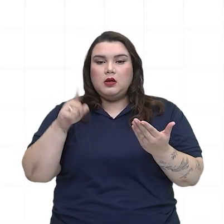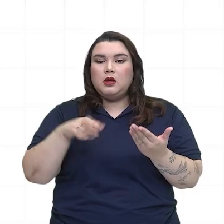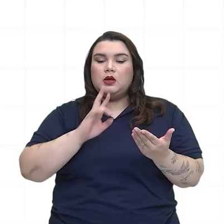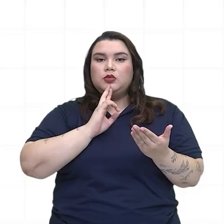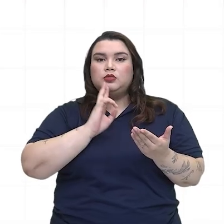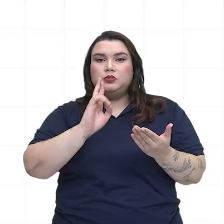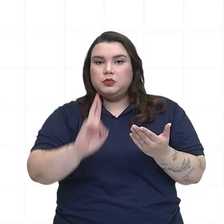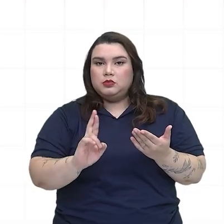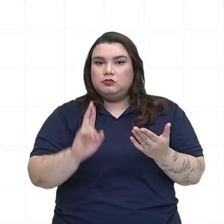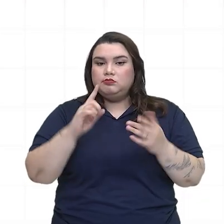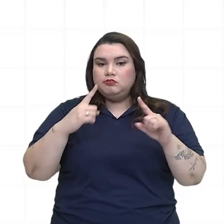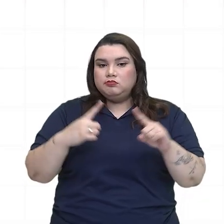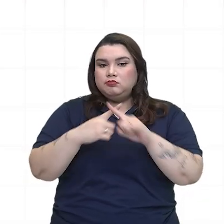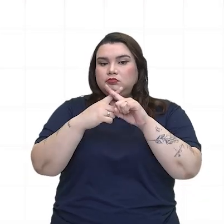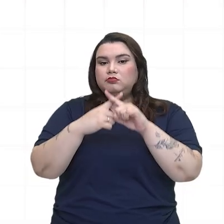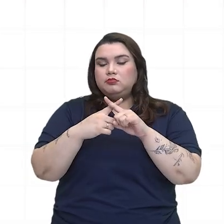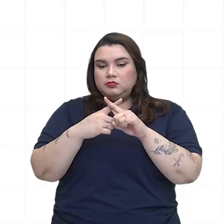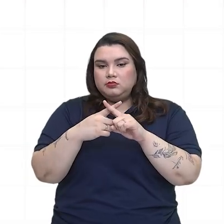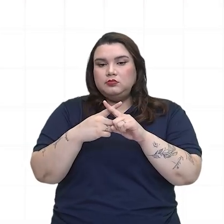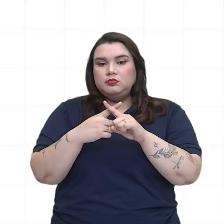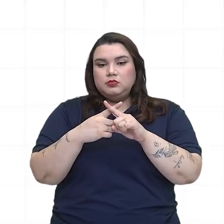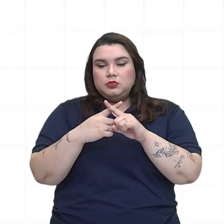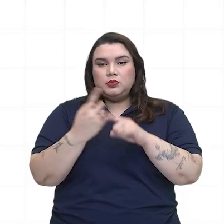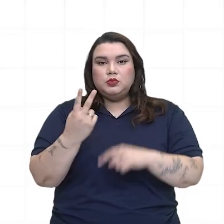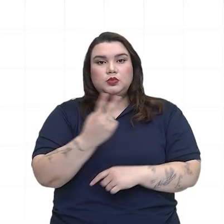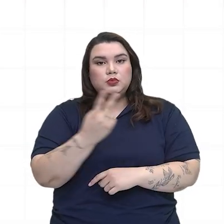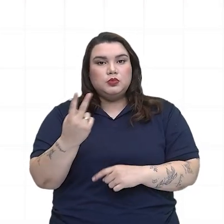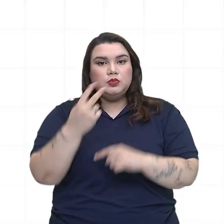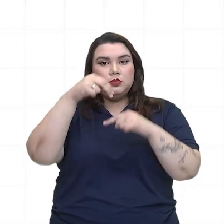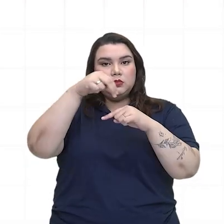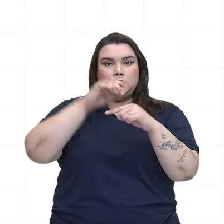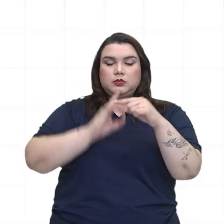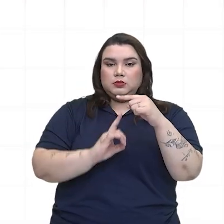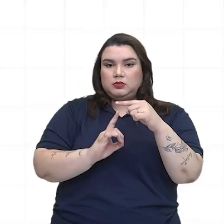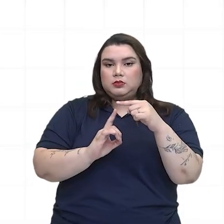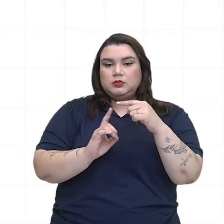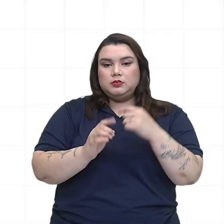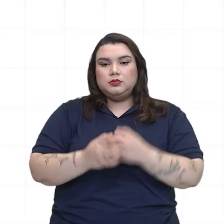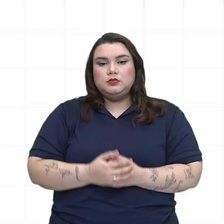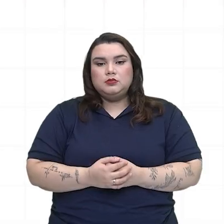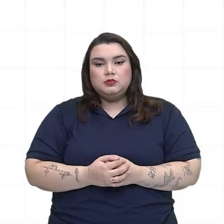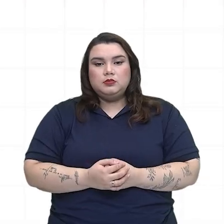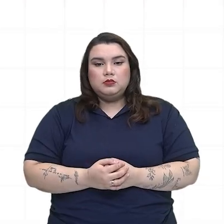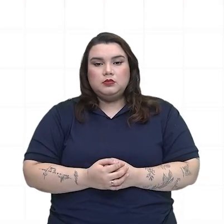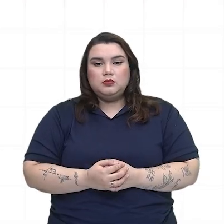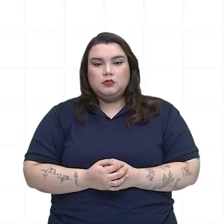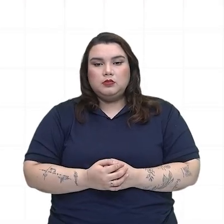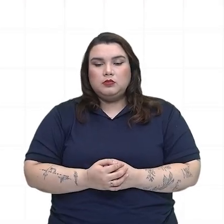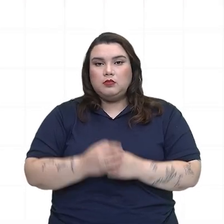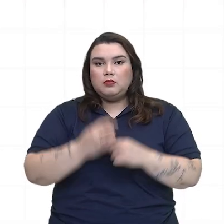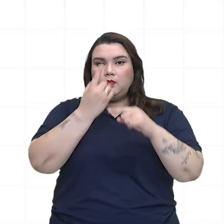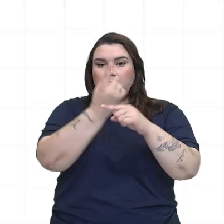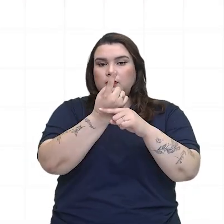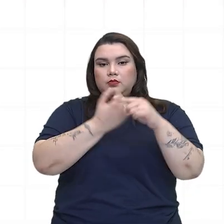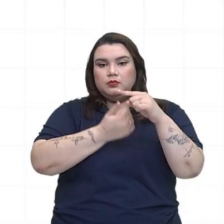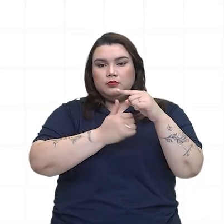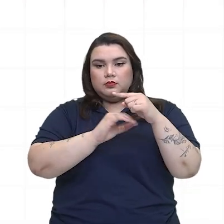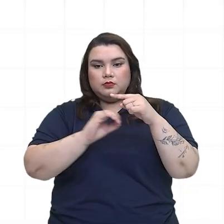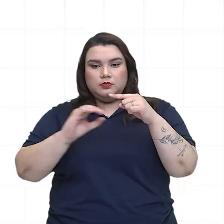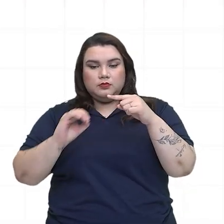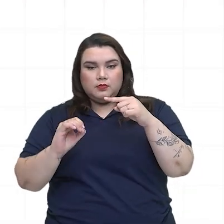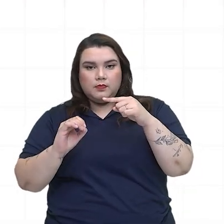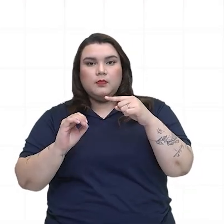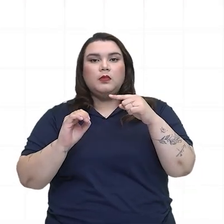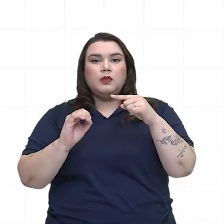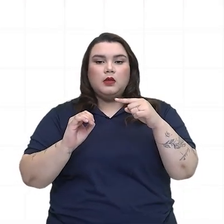da multiplicação dessas 2 frações. 1 sobre 100. E o 1 sobre 100, a gente